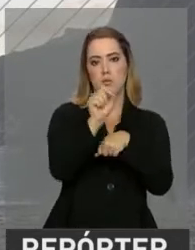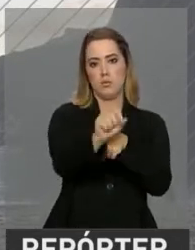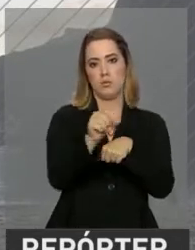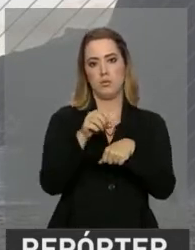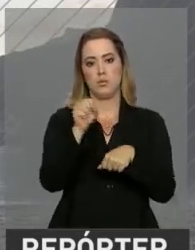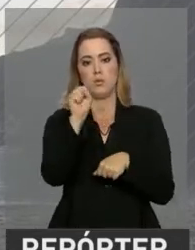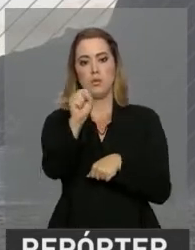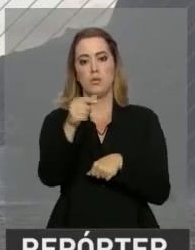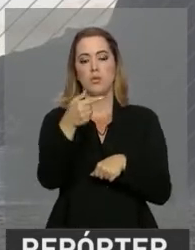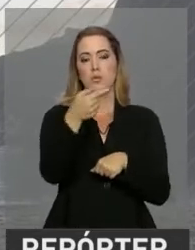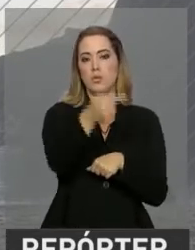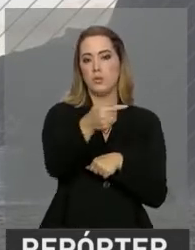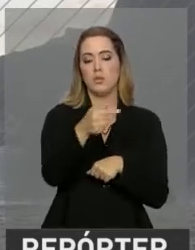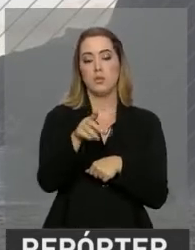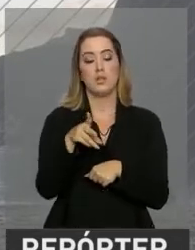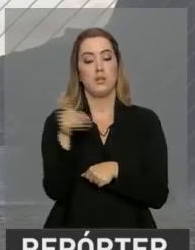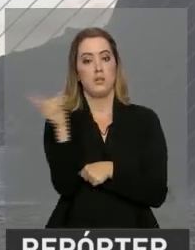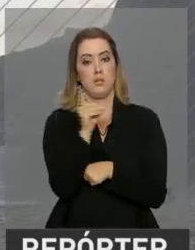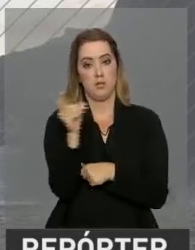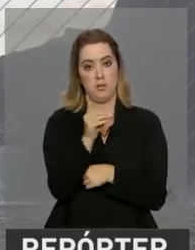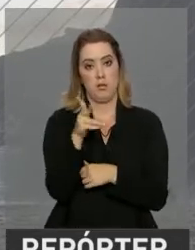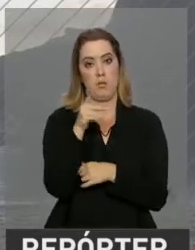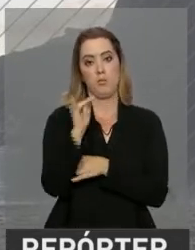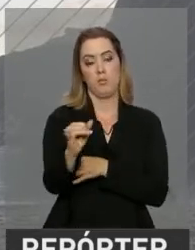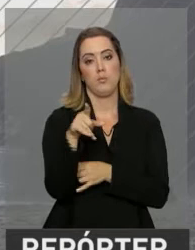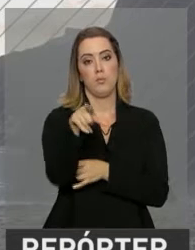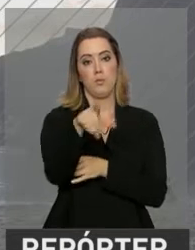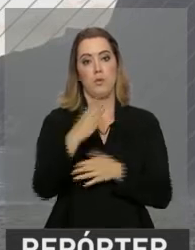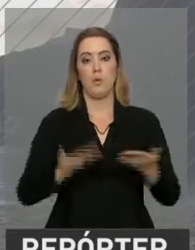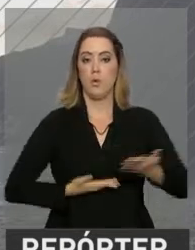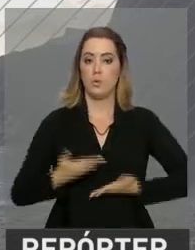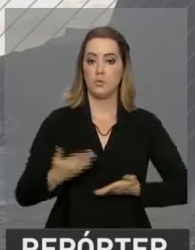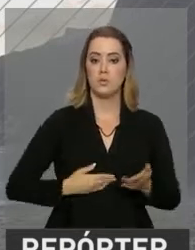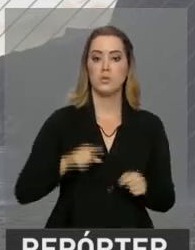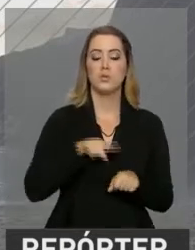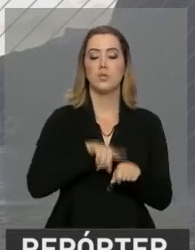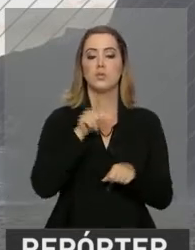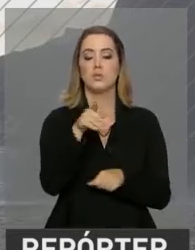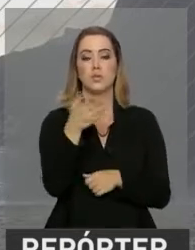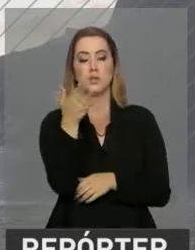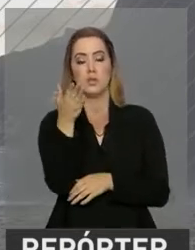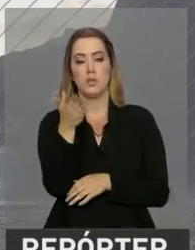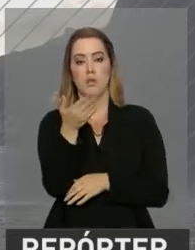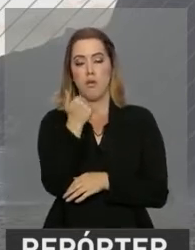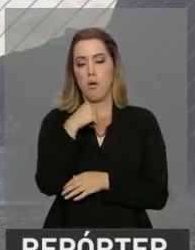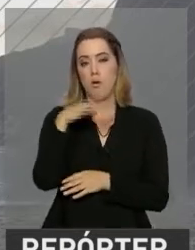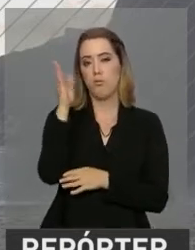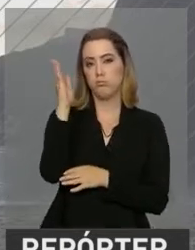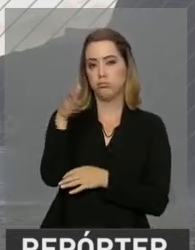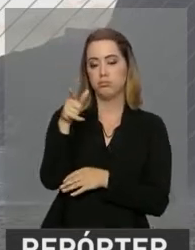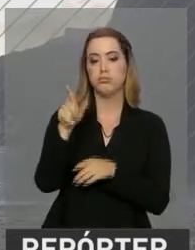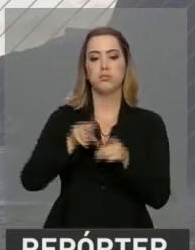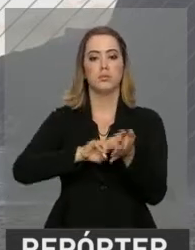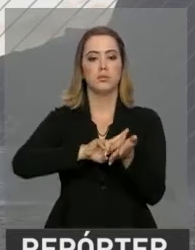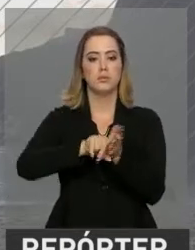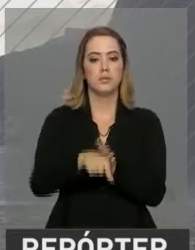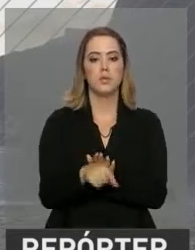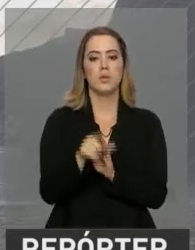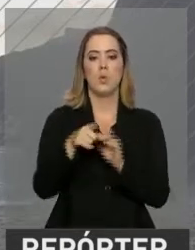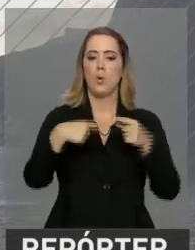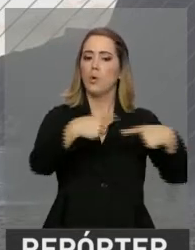a 87 por dia entre os serviços mais bem avaliados estão restaurantes gastronomia